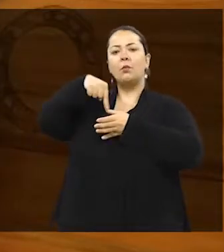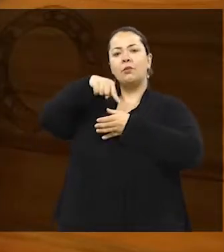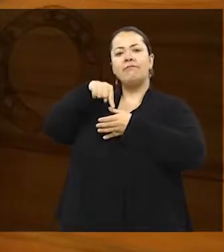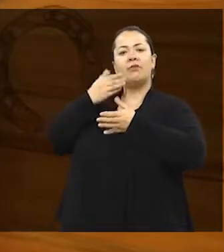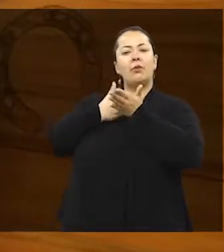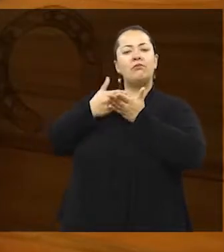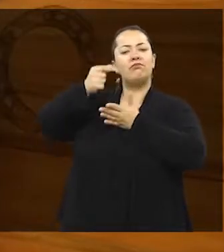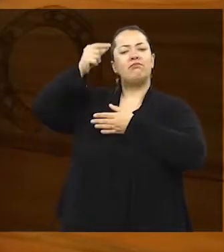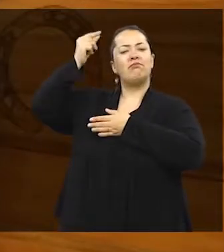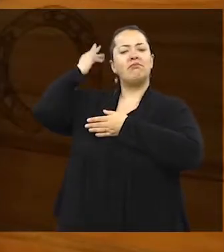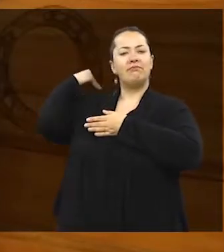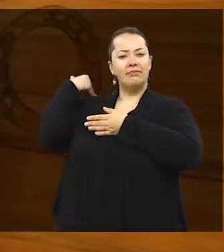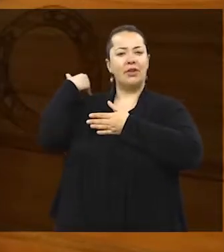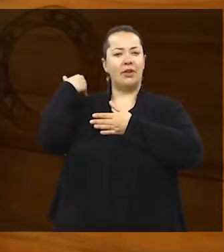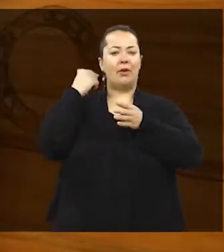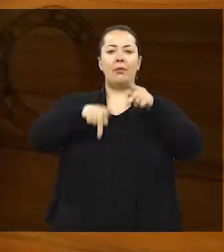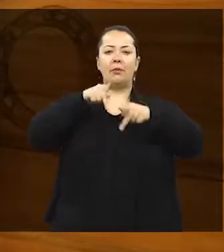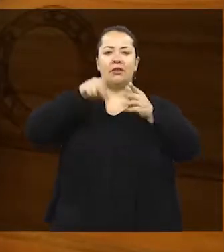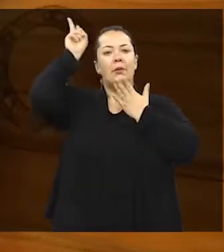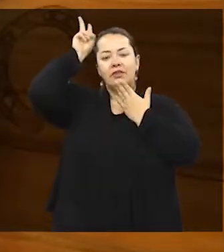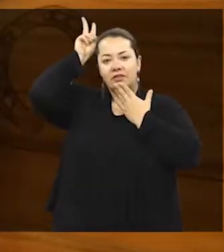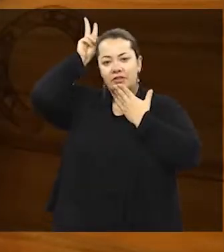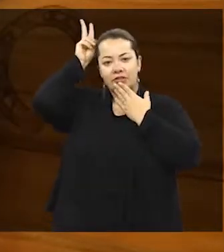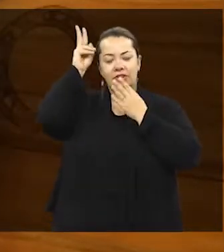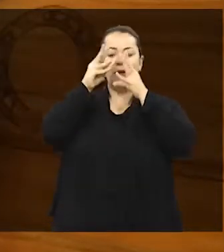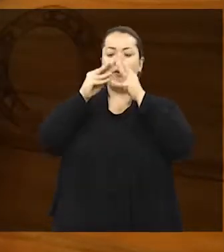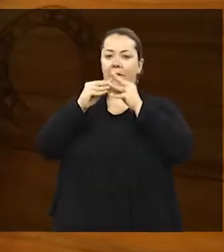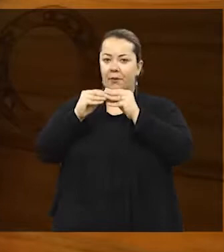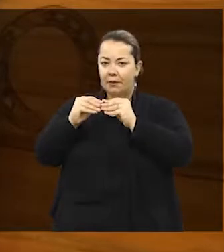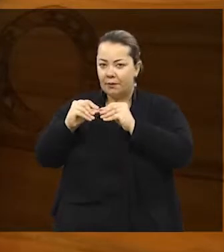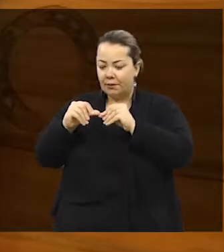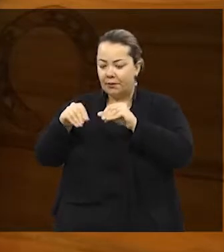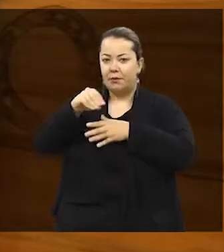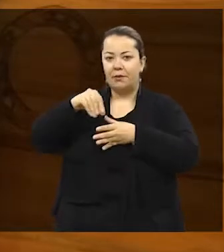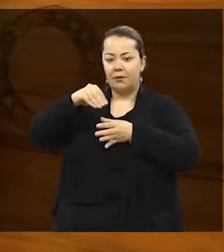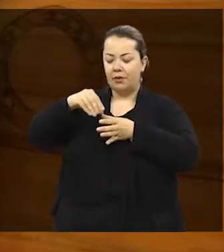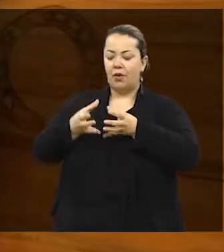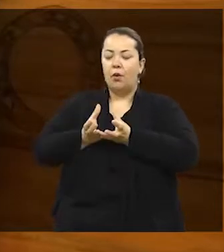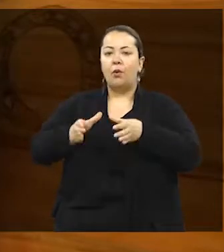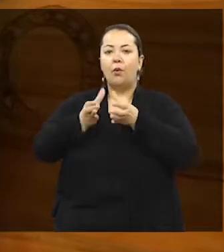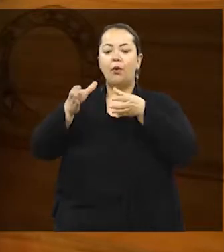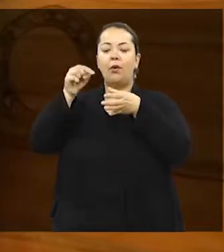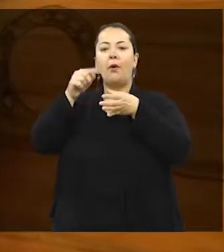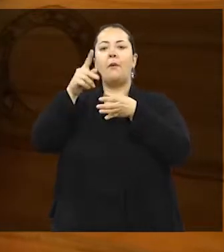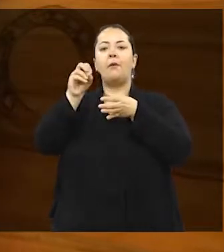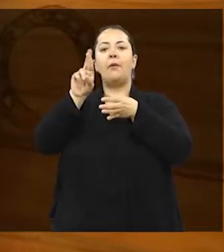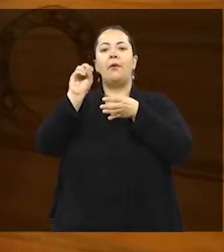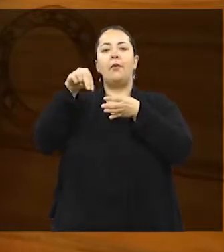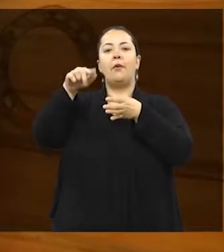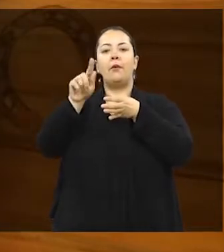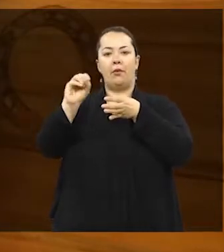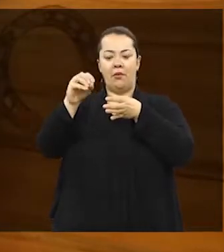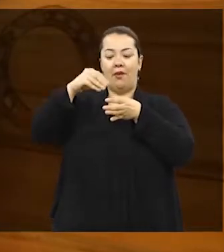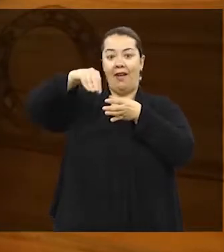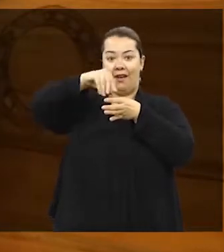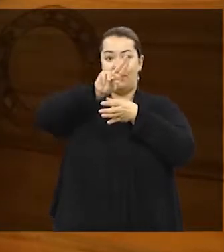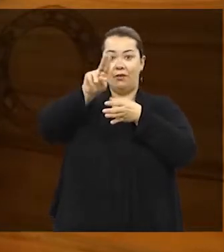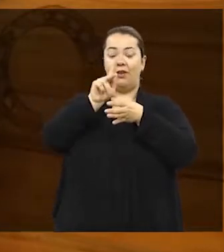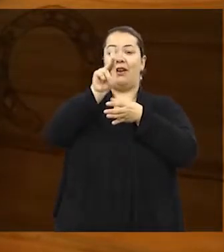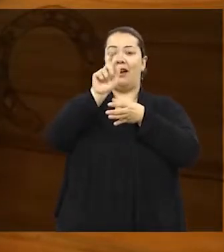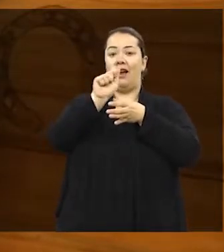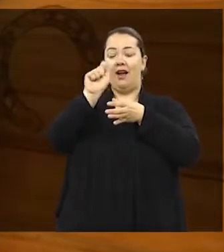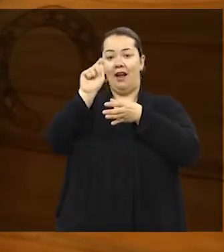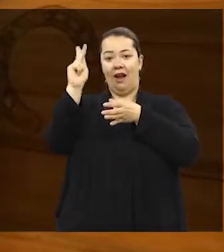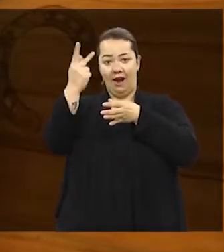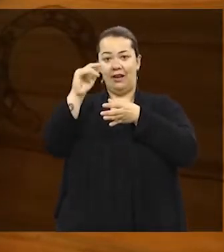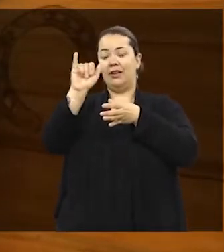povo e é um costume que nos acompanha desde os primórdios da nossa história, lá da época dos índios,